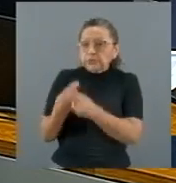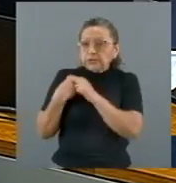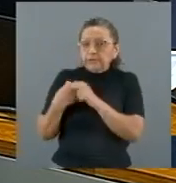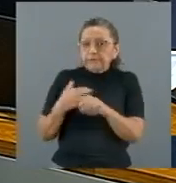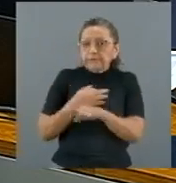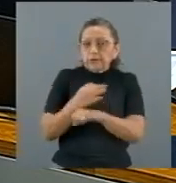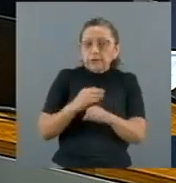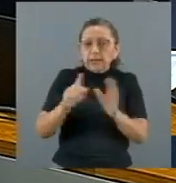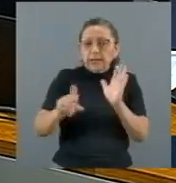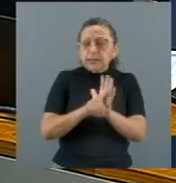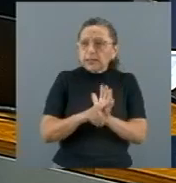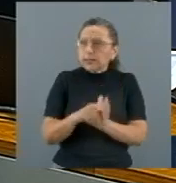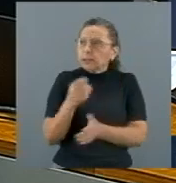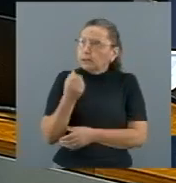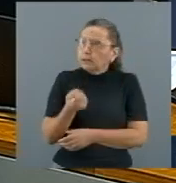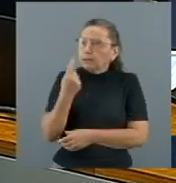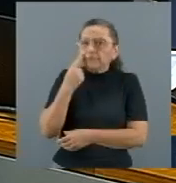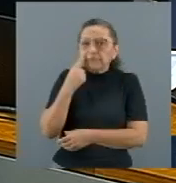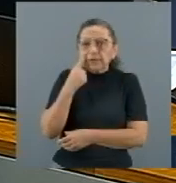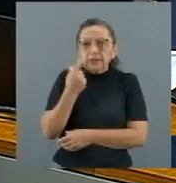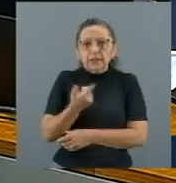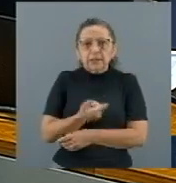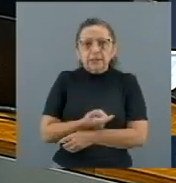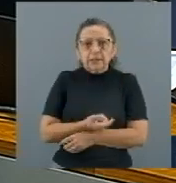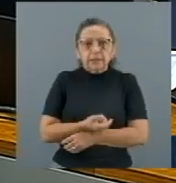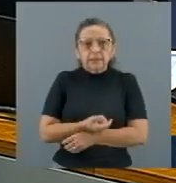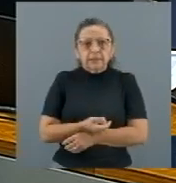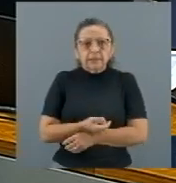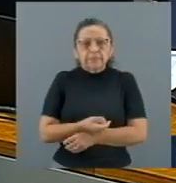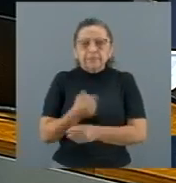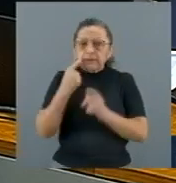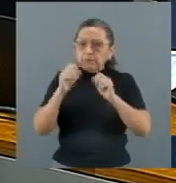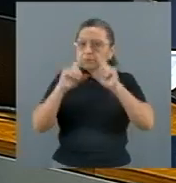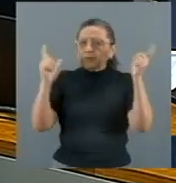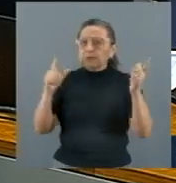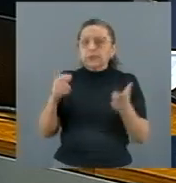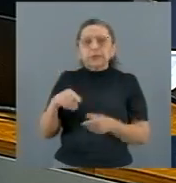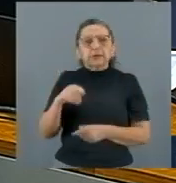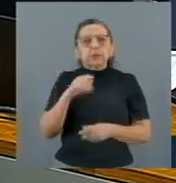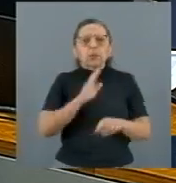isso que nós gostaríamos de ter acenado